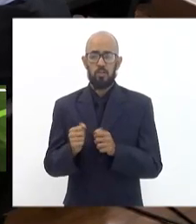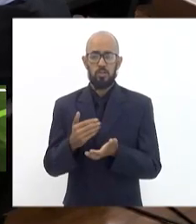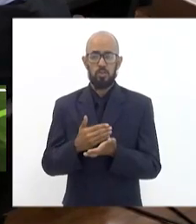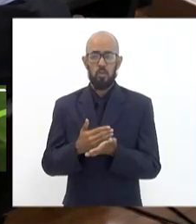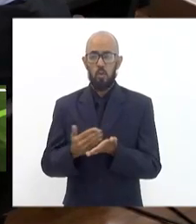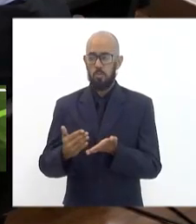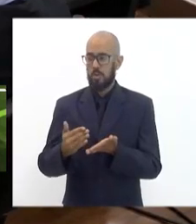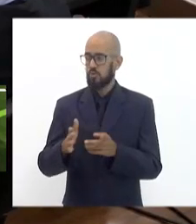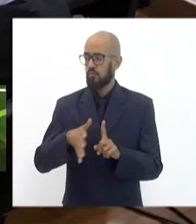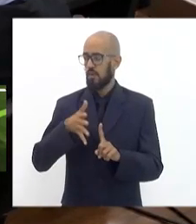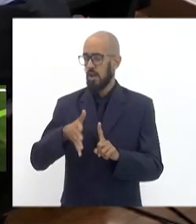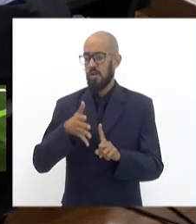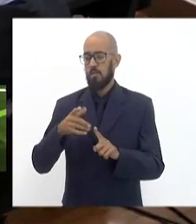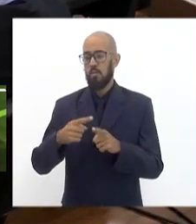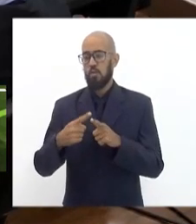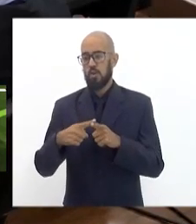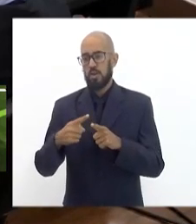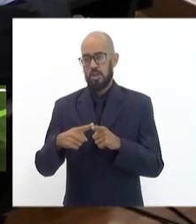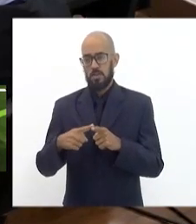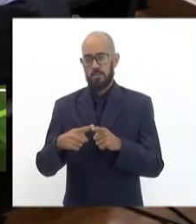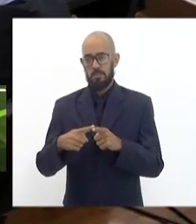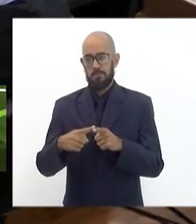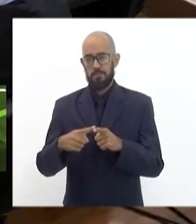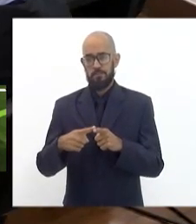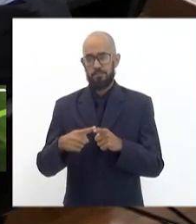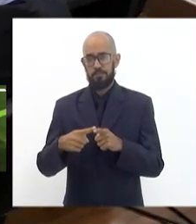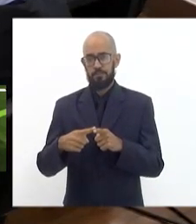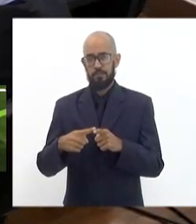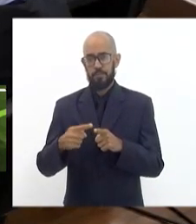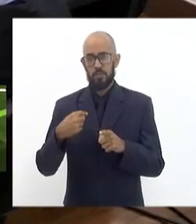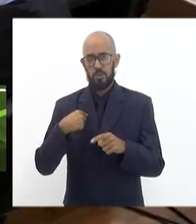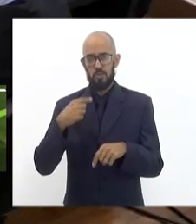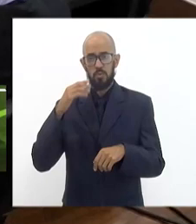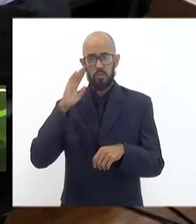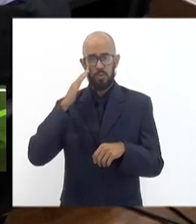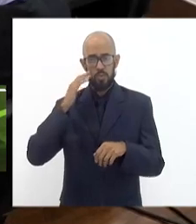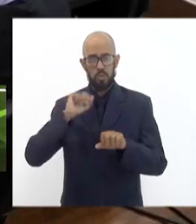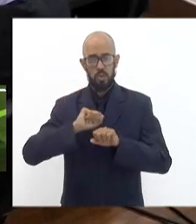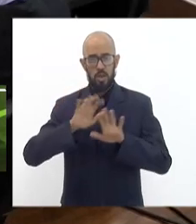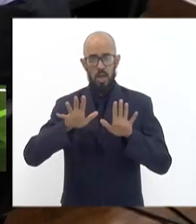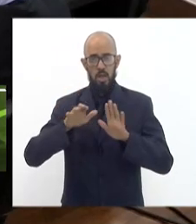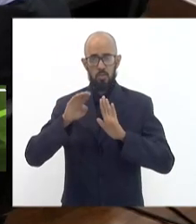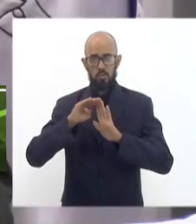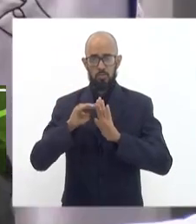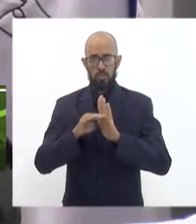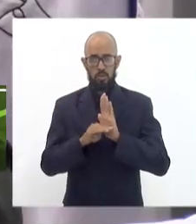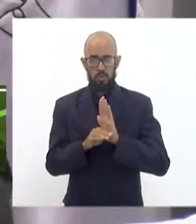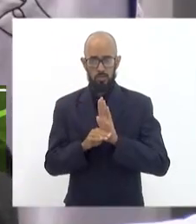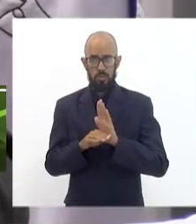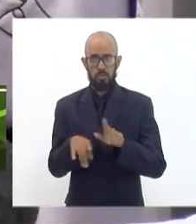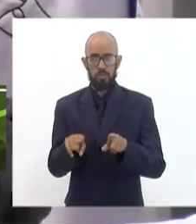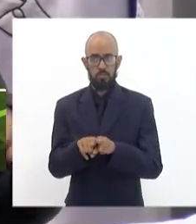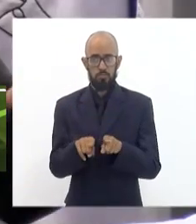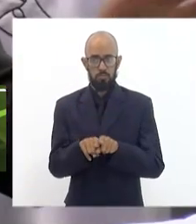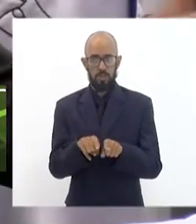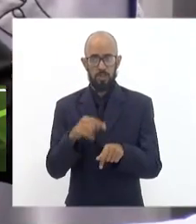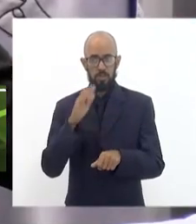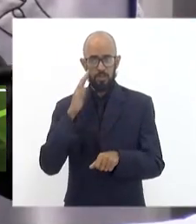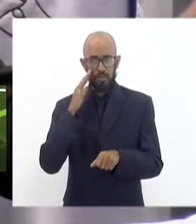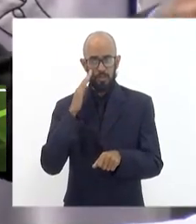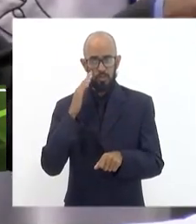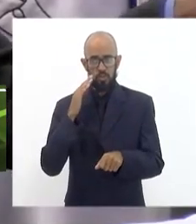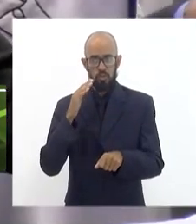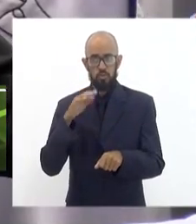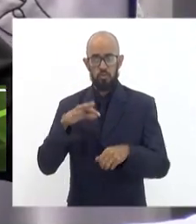porque o que eu entendi muito bem os programas entende e conduziu o